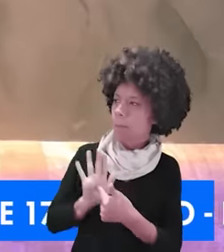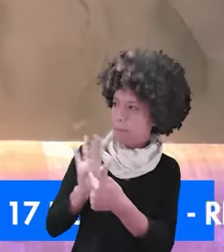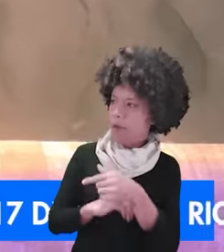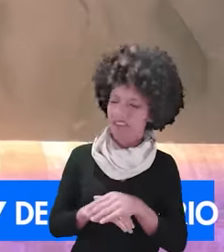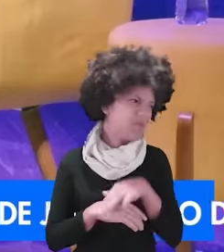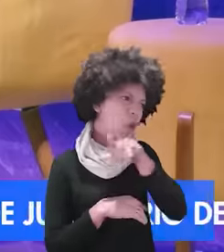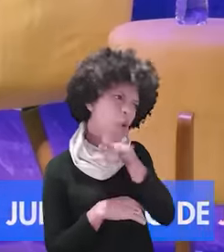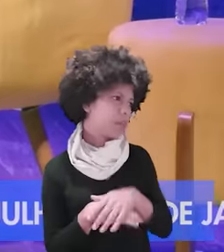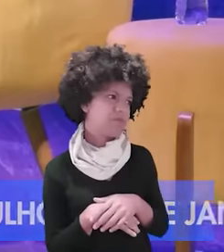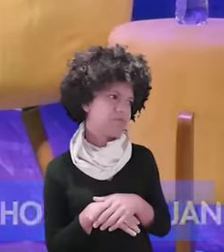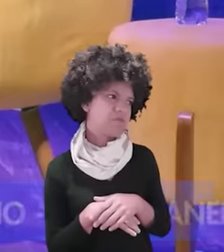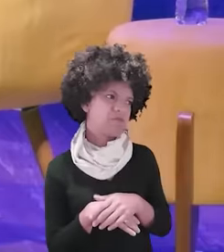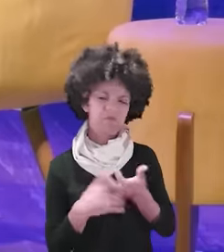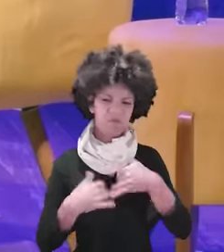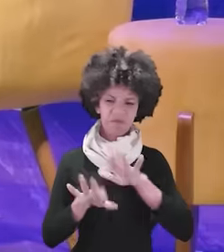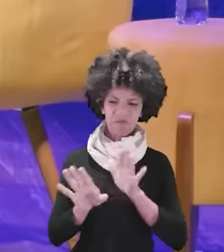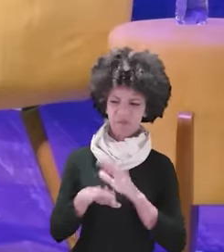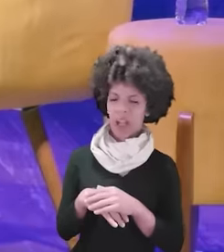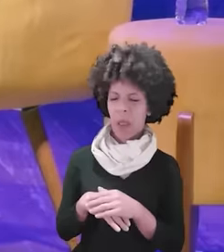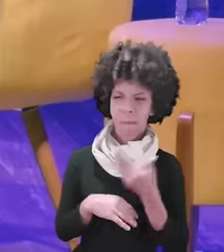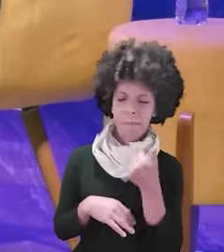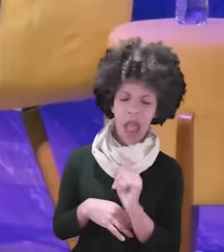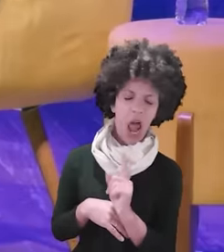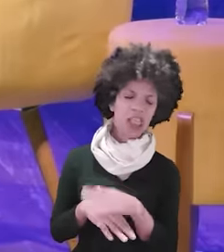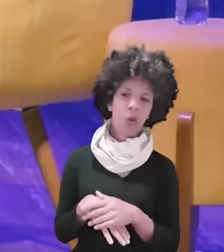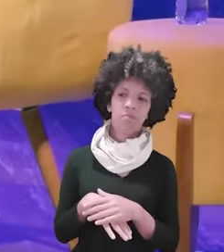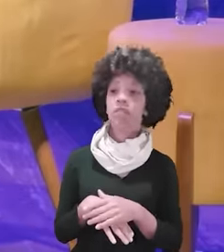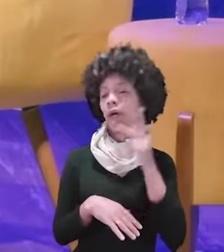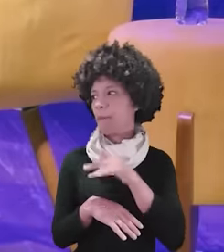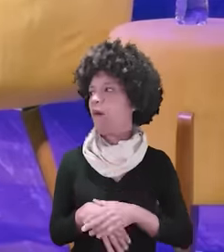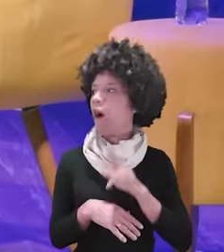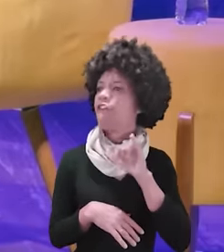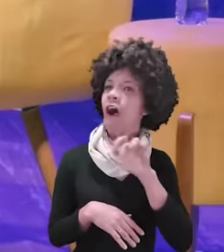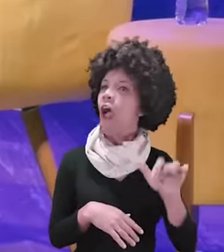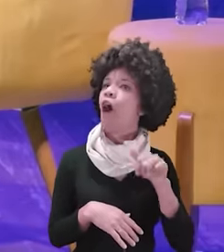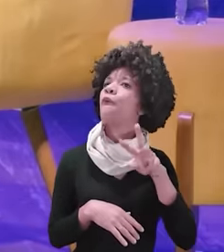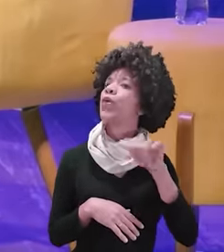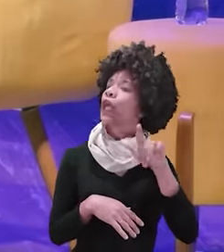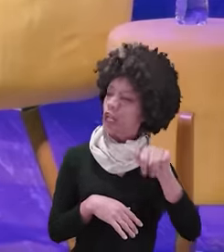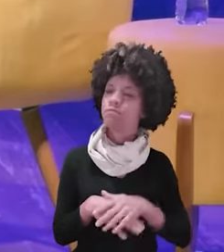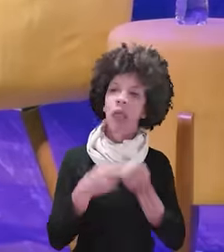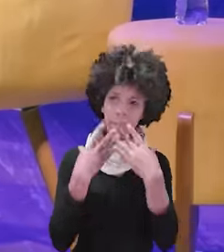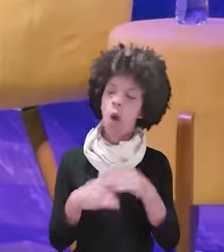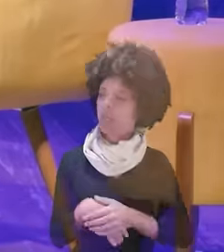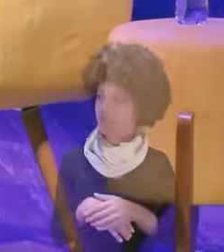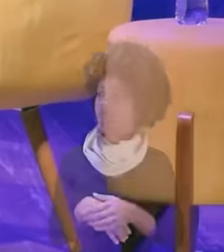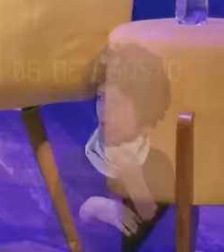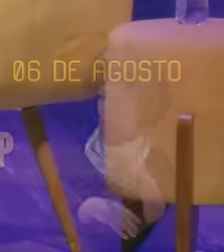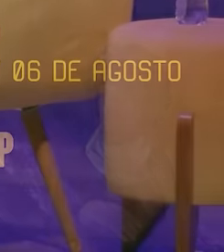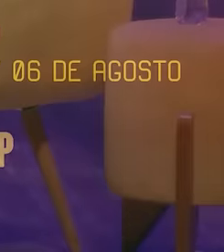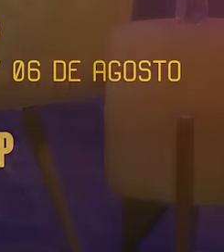tá ruim filha ruim borra Rafael ia falar é bom ele usou foi assim